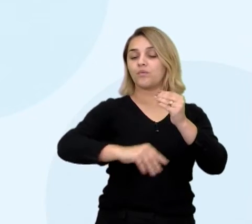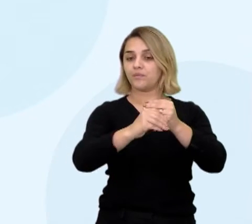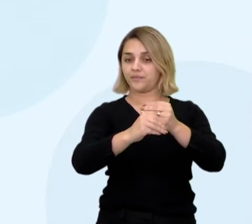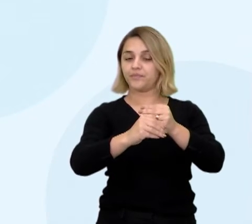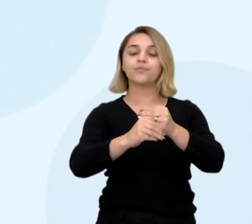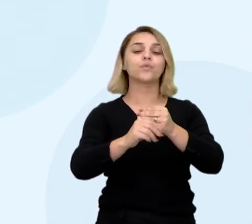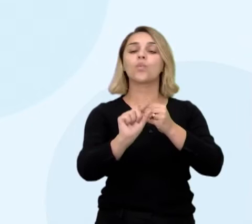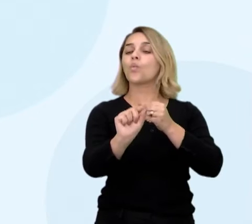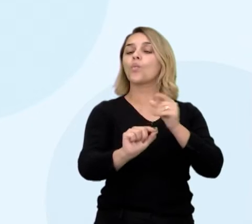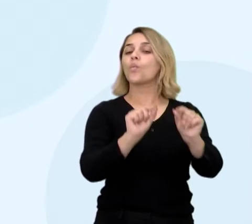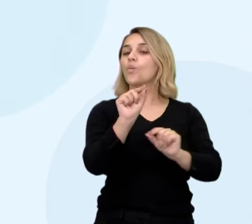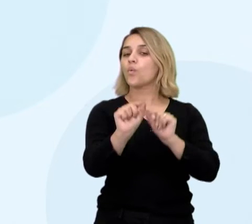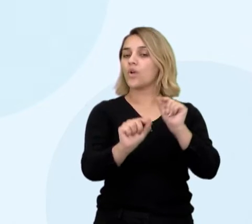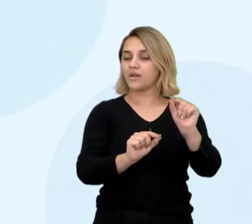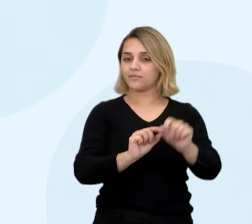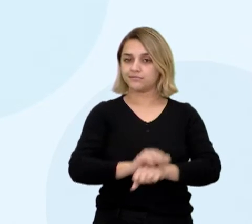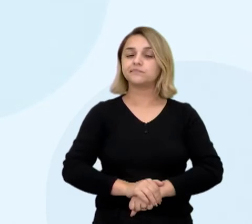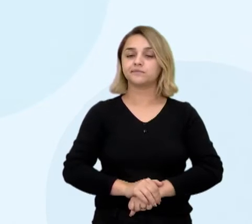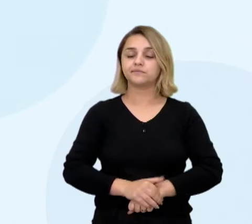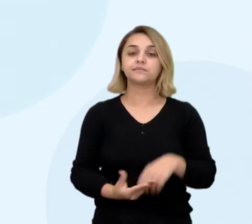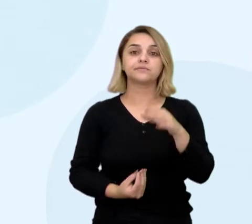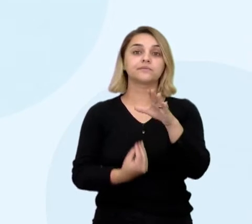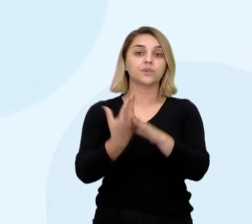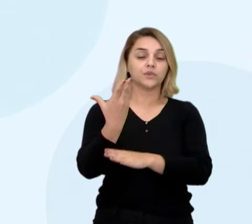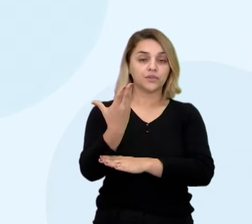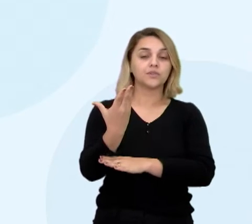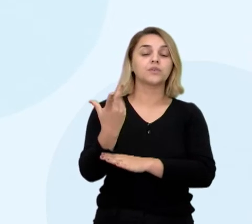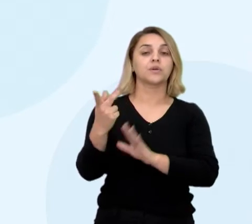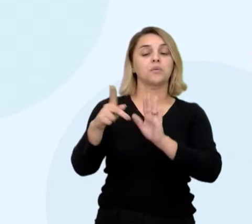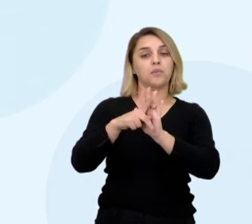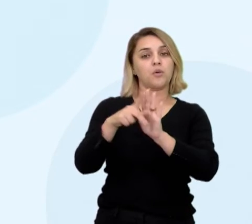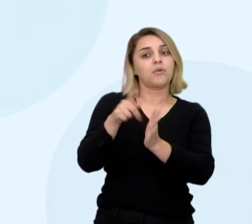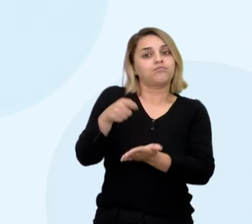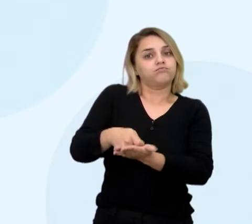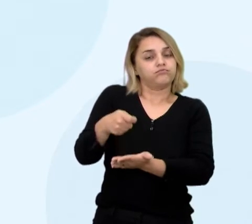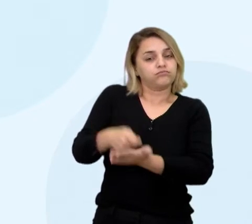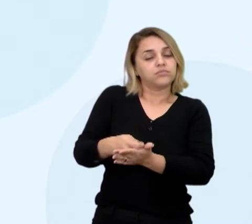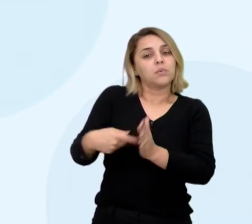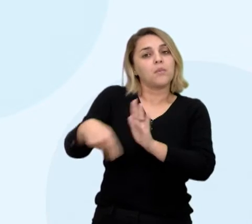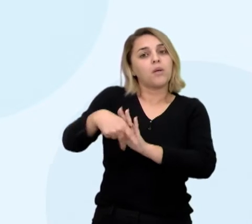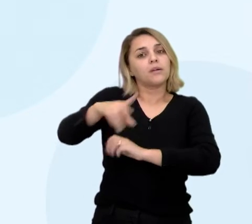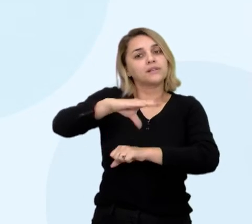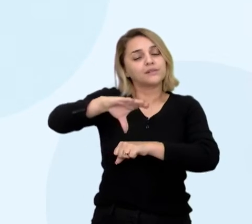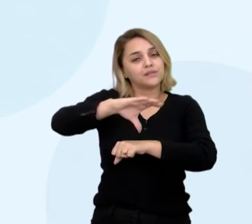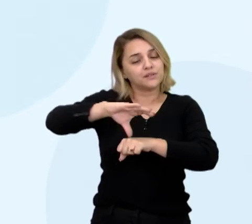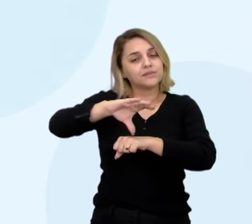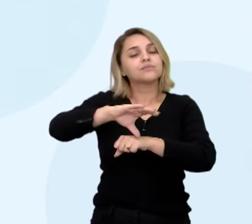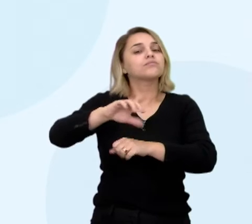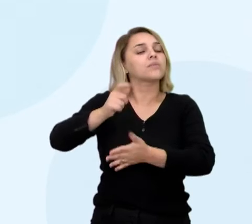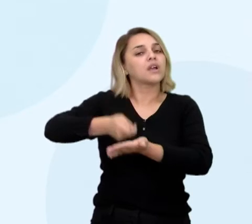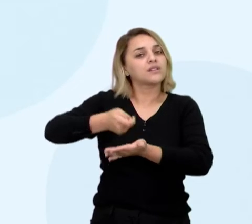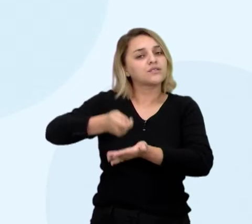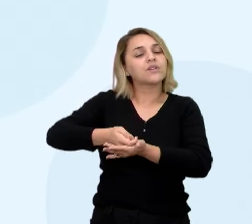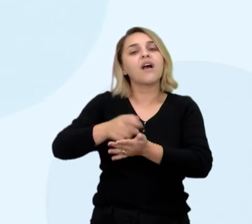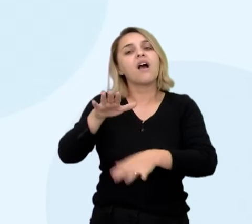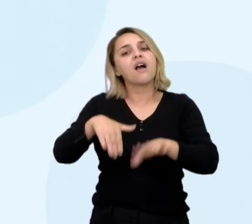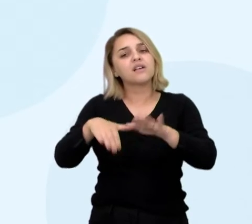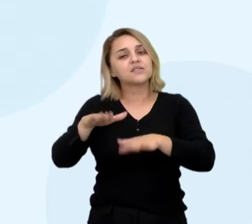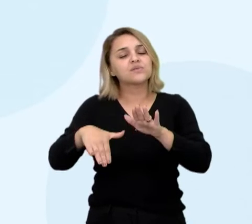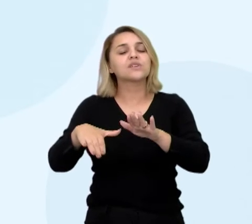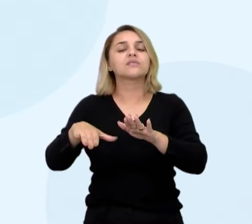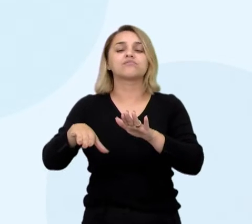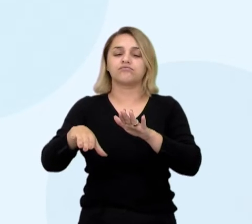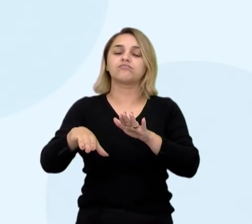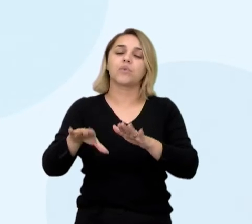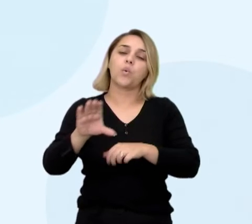complementar. A lei complementar surge pela própria exigência da Constituição. Às vezes, a própria Constituição